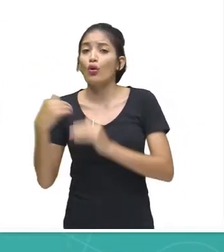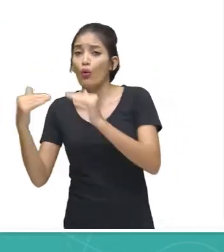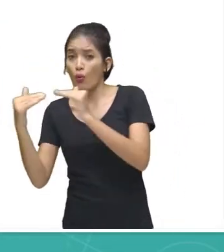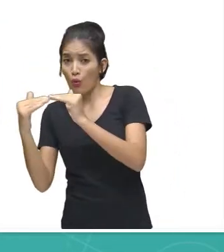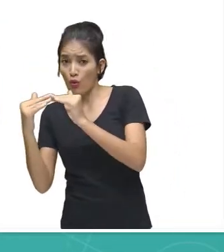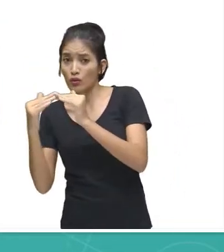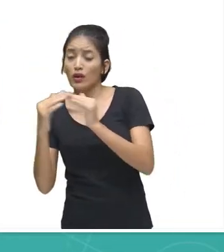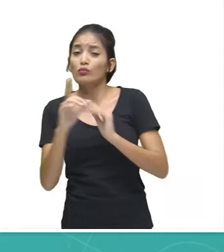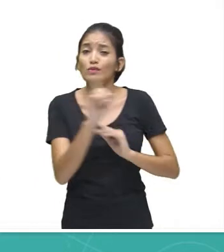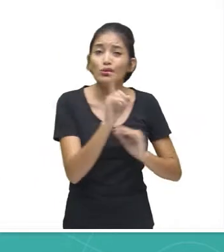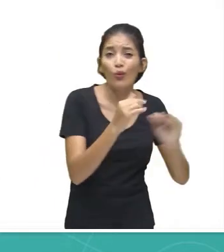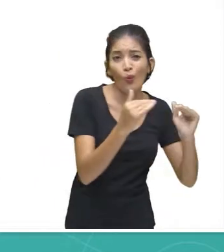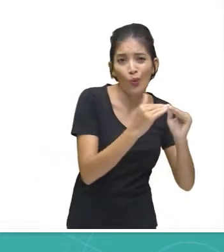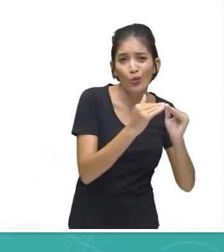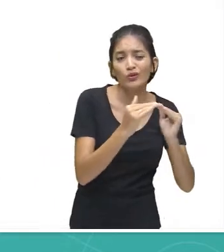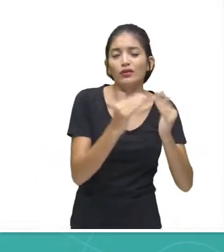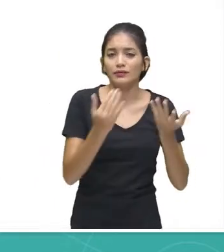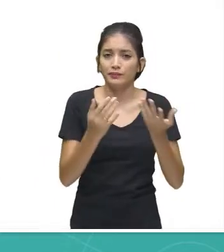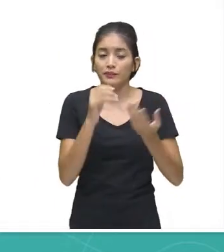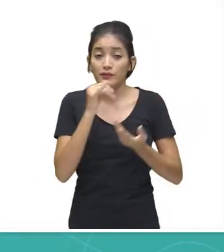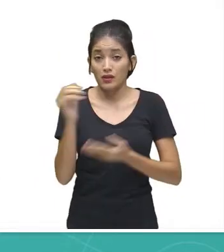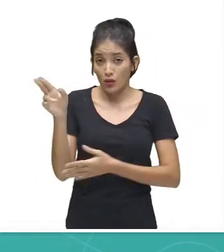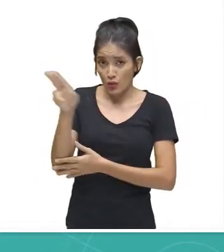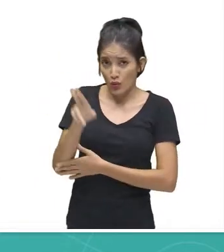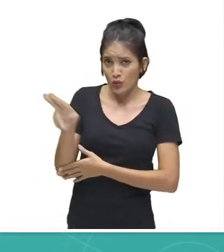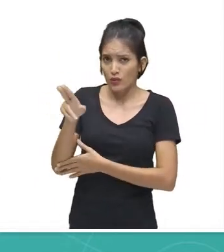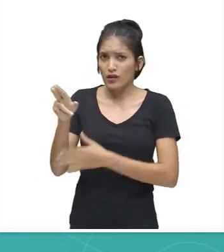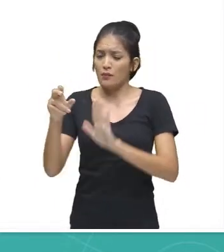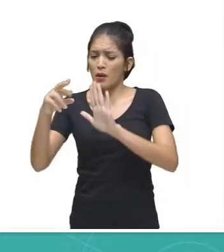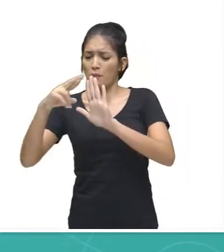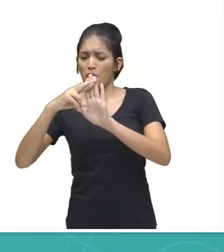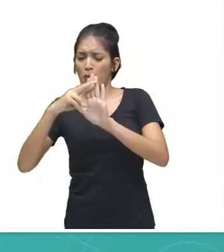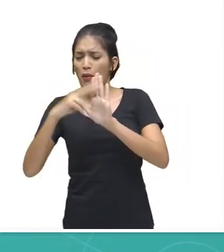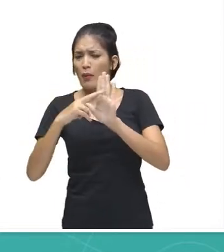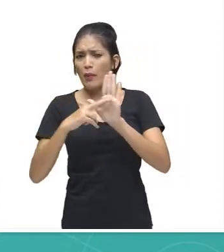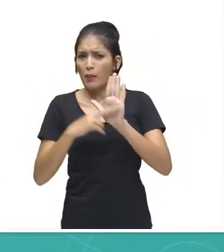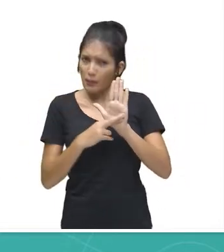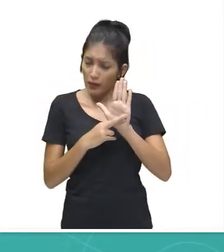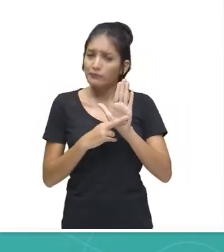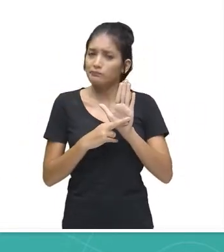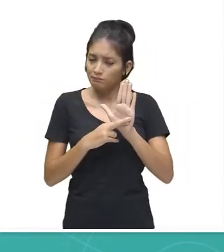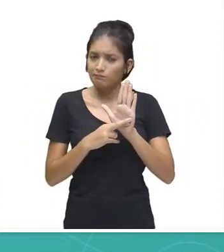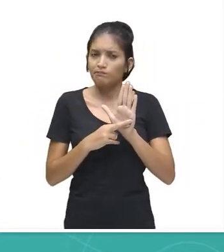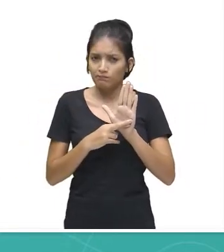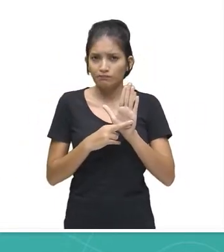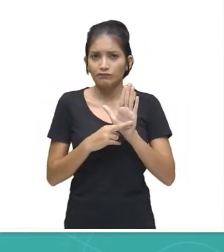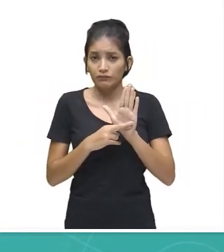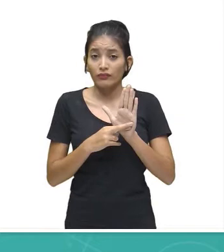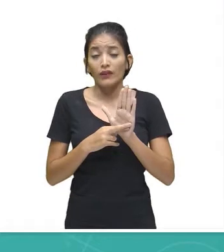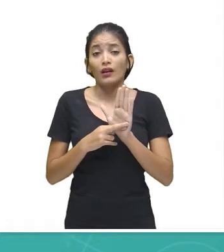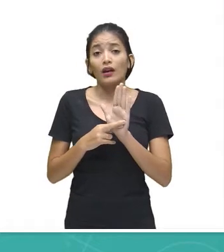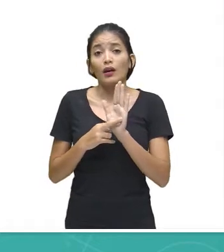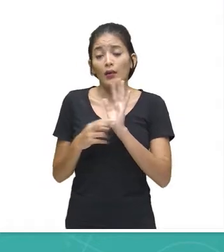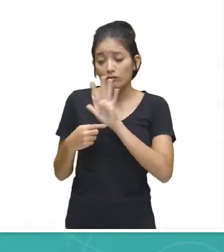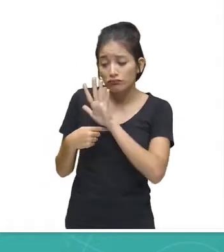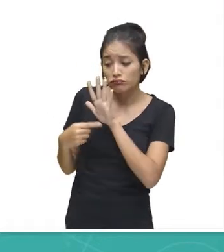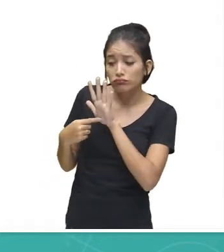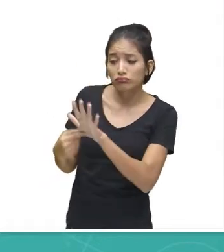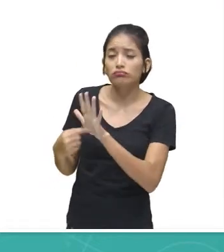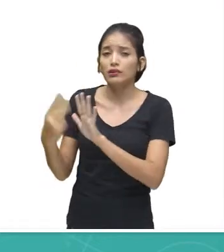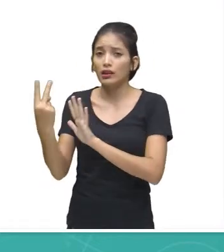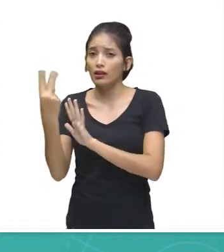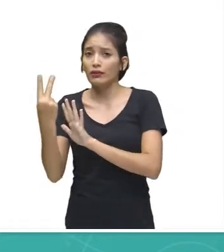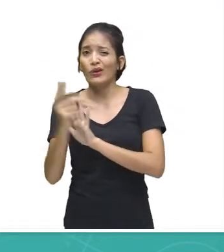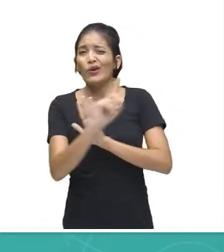Quer dizer o quê? Eu utilizo critérios, fatores, para dar valor a isto e